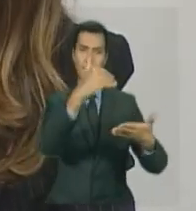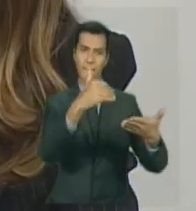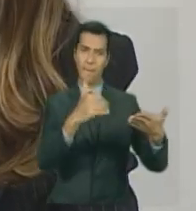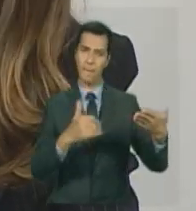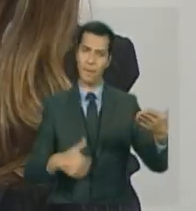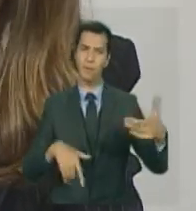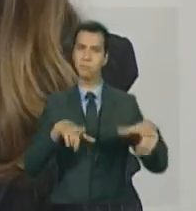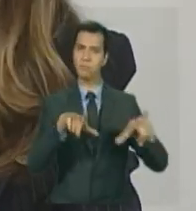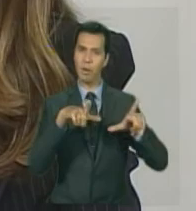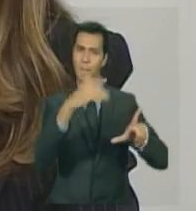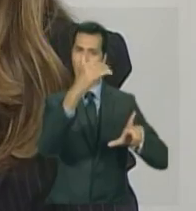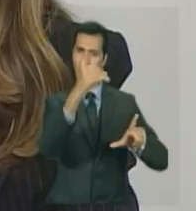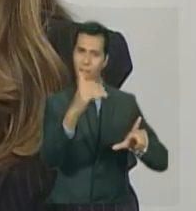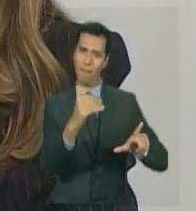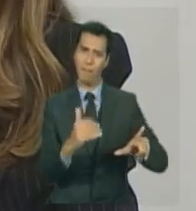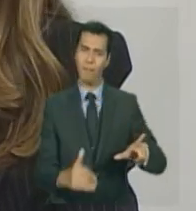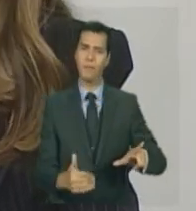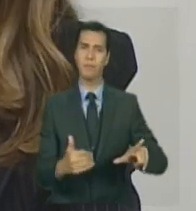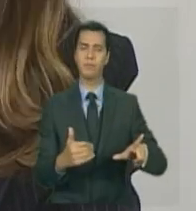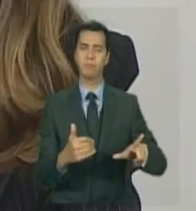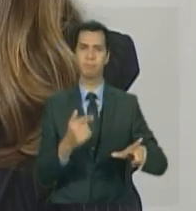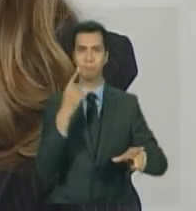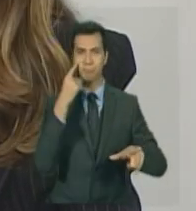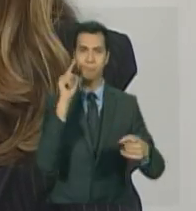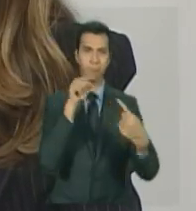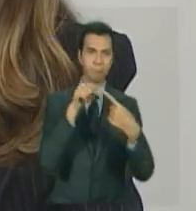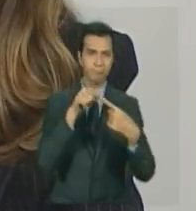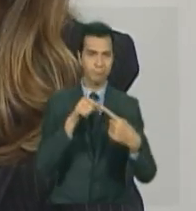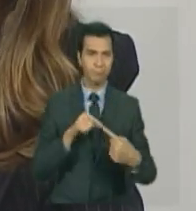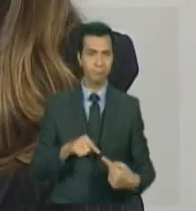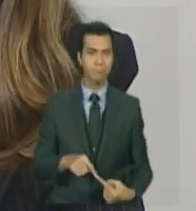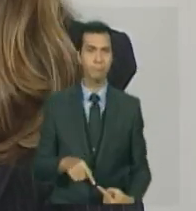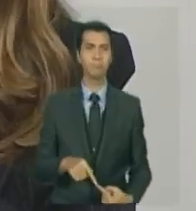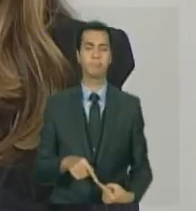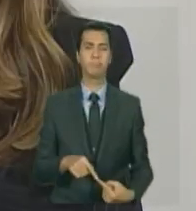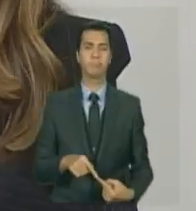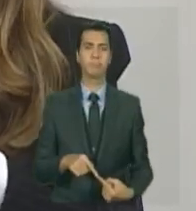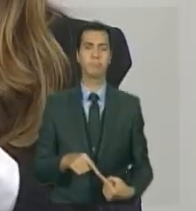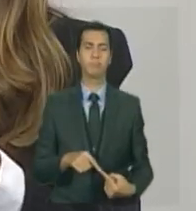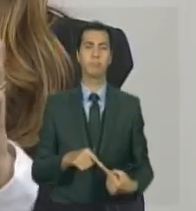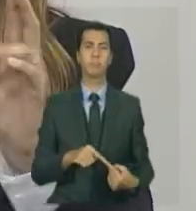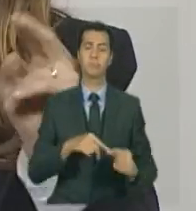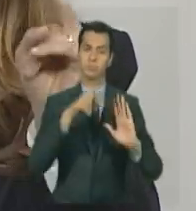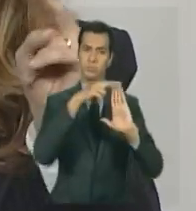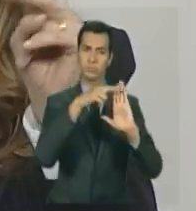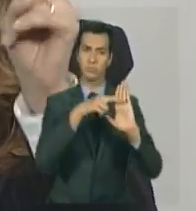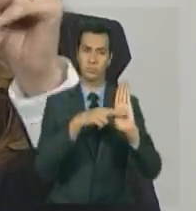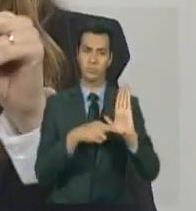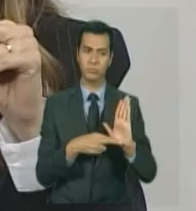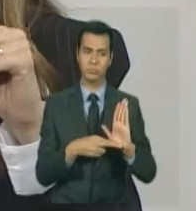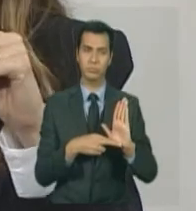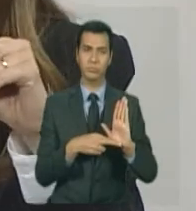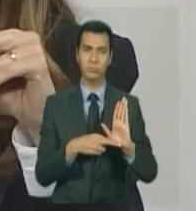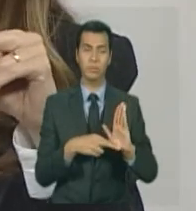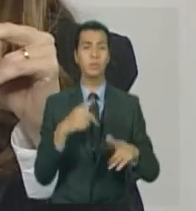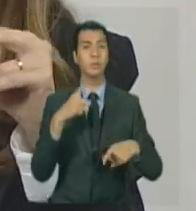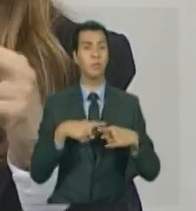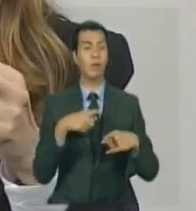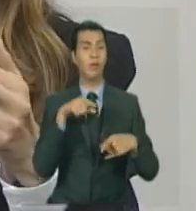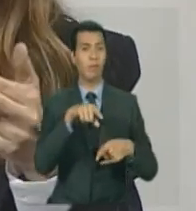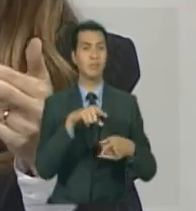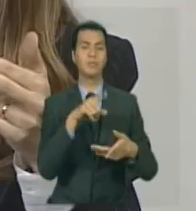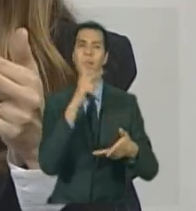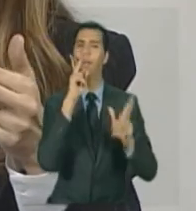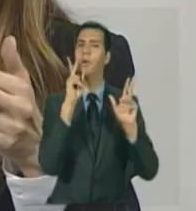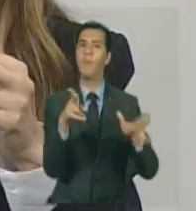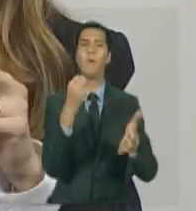que estão dispostas, né, para ele aceitar aquilo, quais são as condições. Ele faz como se fosse um contrato com o MDS, né? Ele